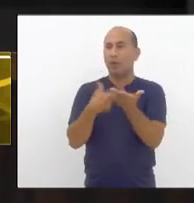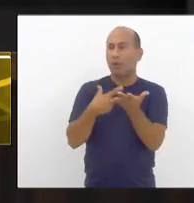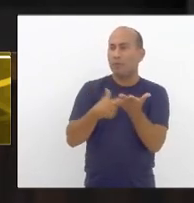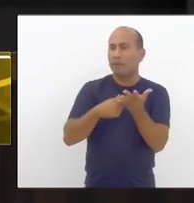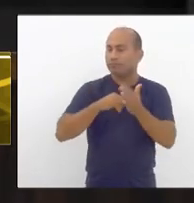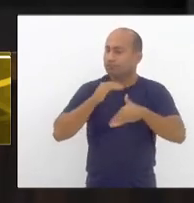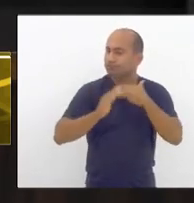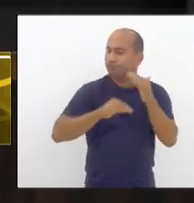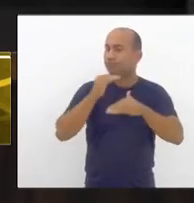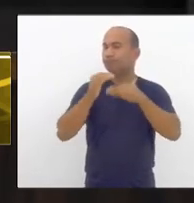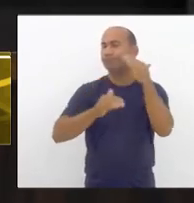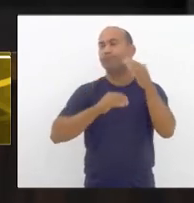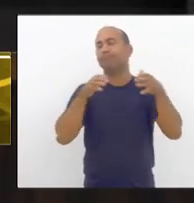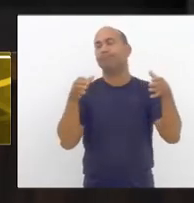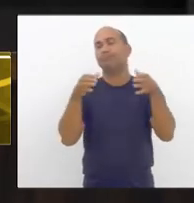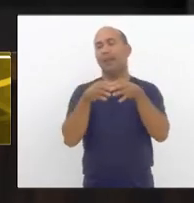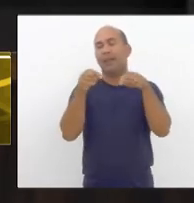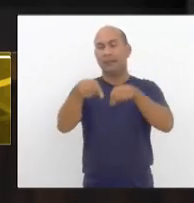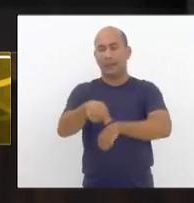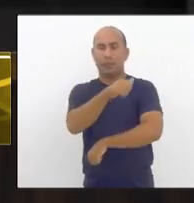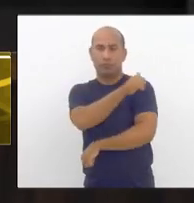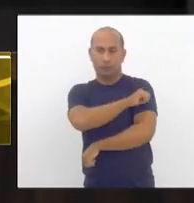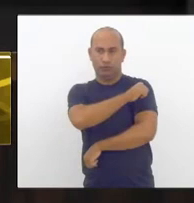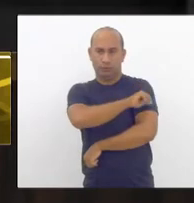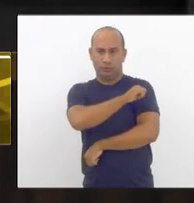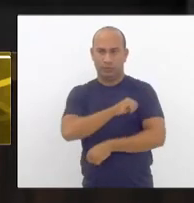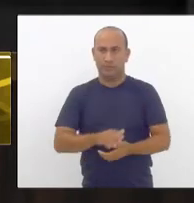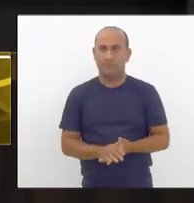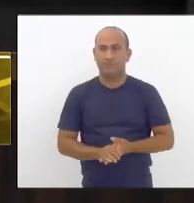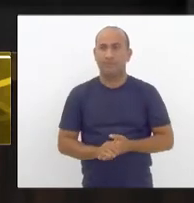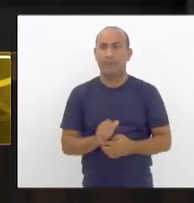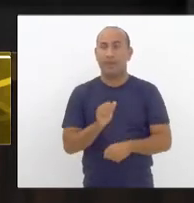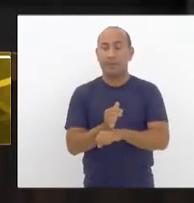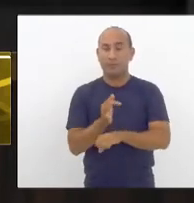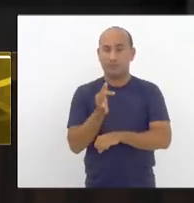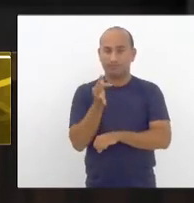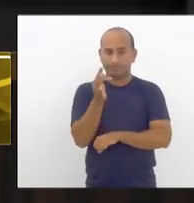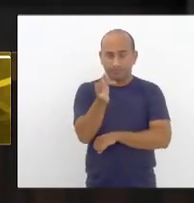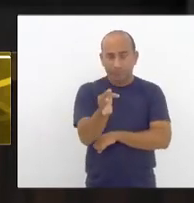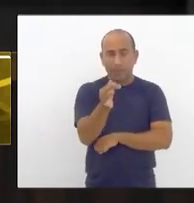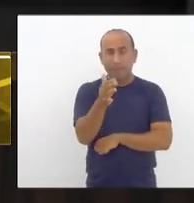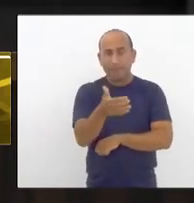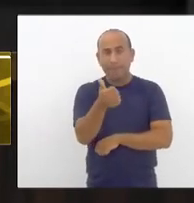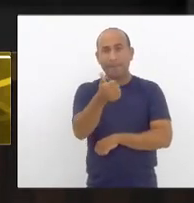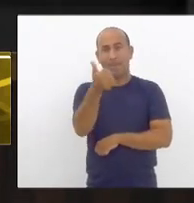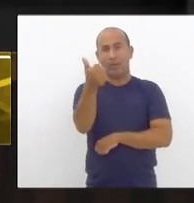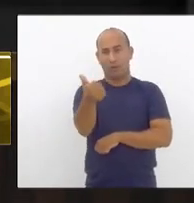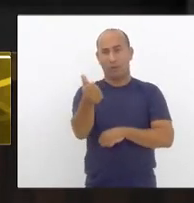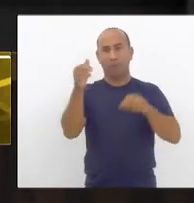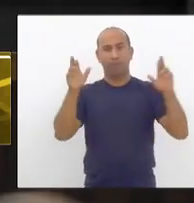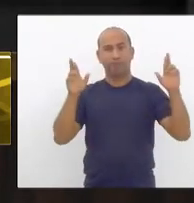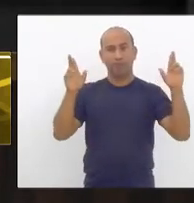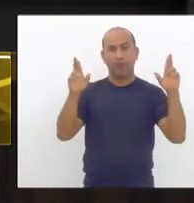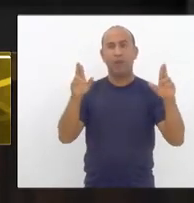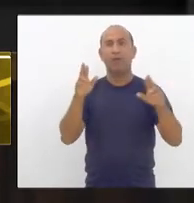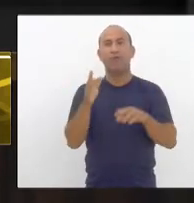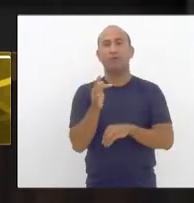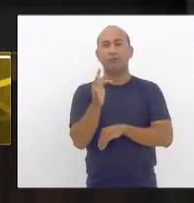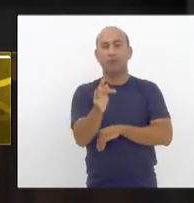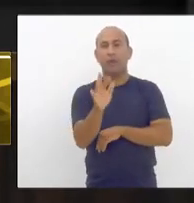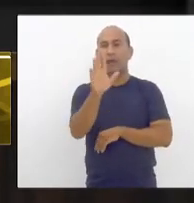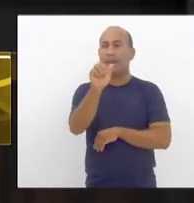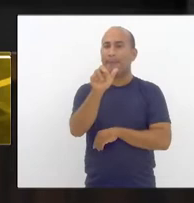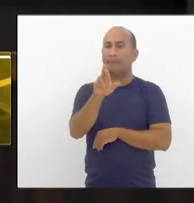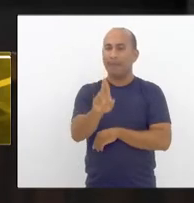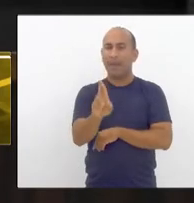esse setor no Rio de Janeiro esperança de uma melhora para o futuro do setor de bares